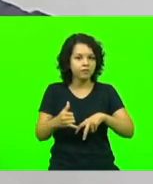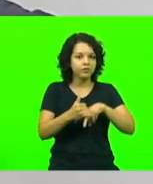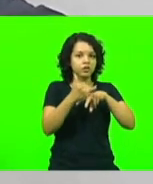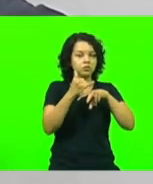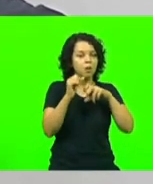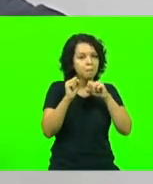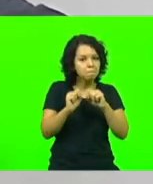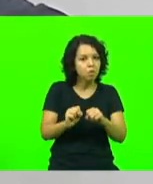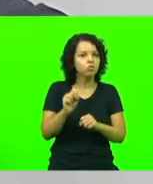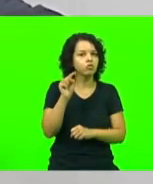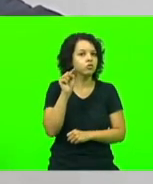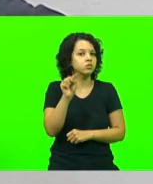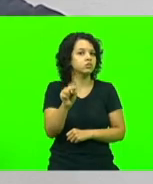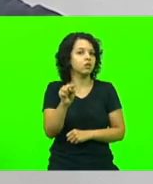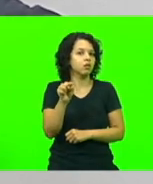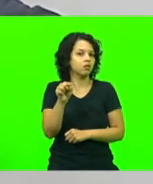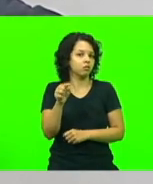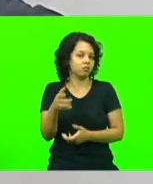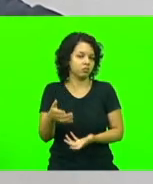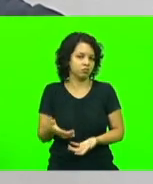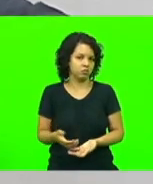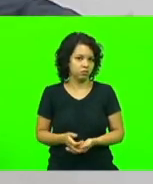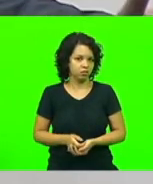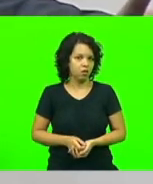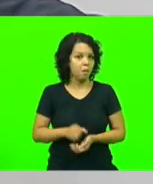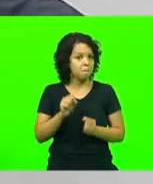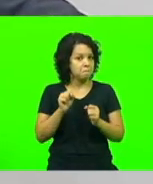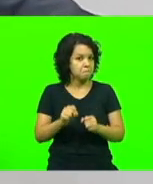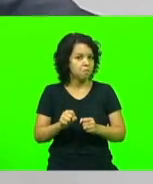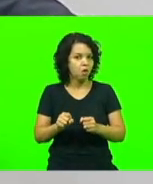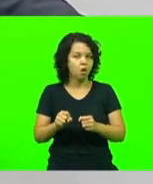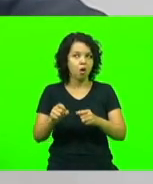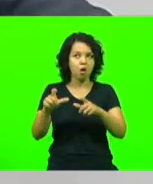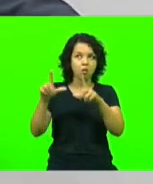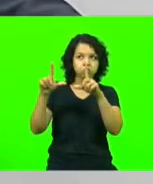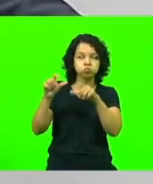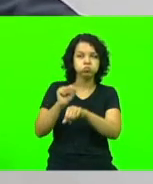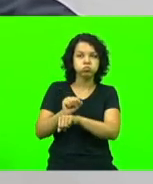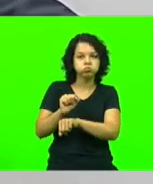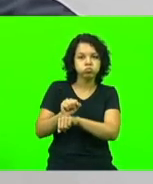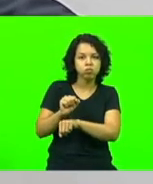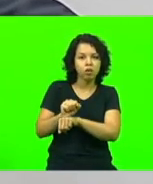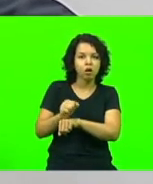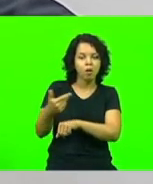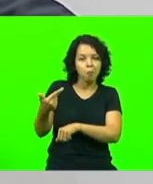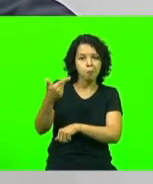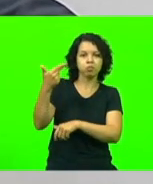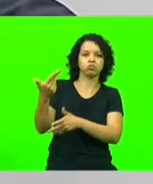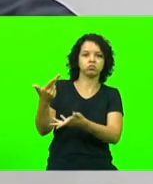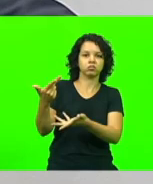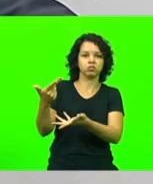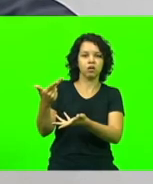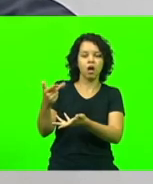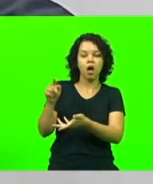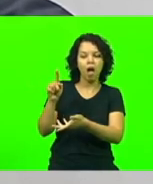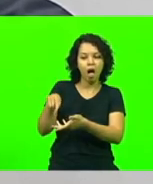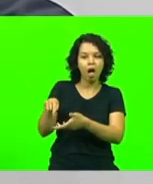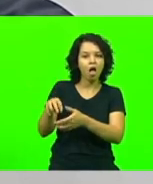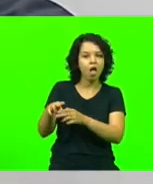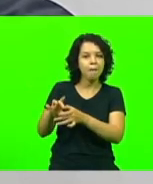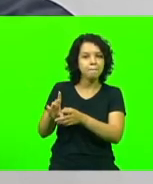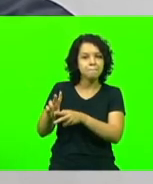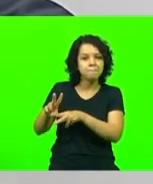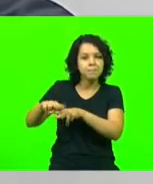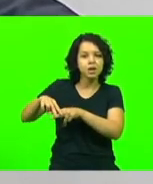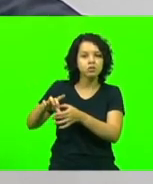agora. Você pode estar ali no semáforo, ali tomar um tiro na cara de alguém e saber, esse cara ele estava numa saidinha temporária dele aí.